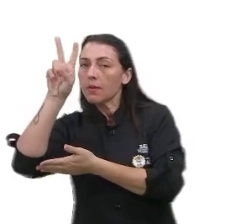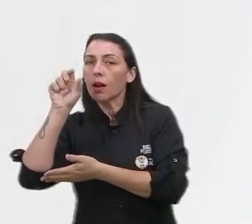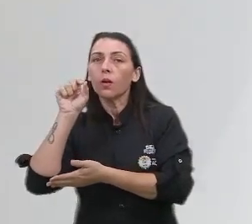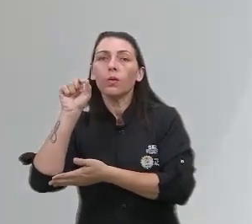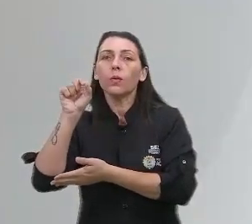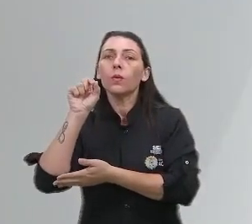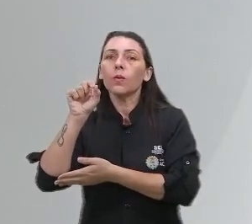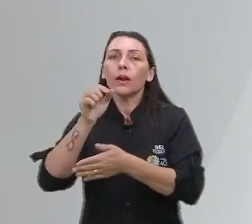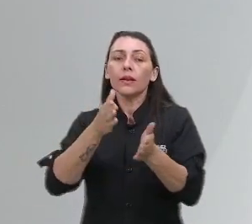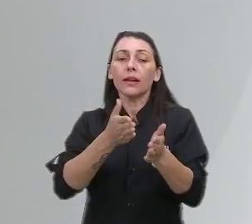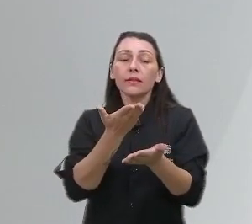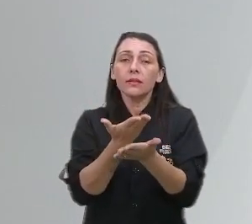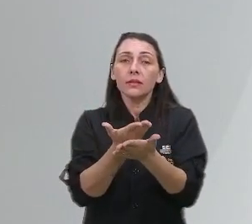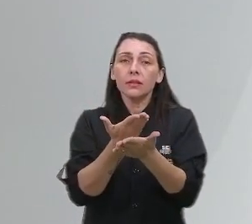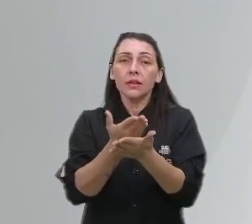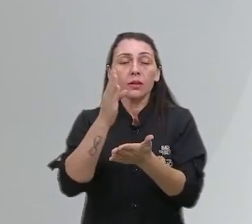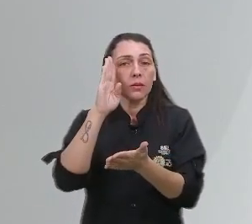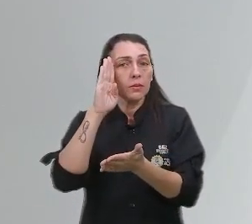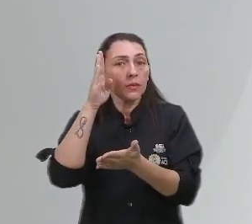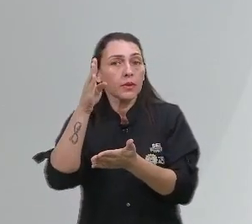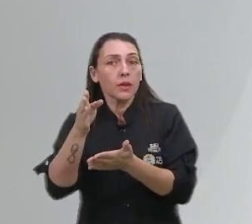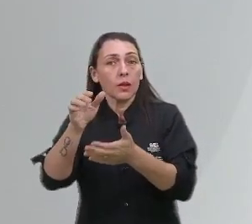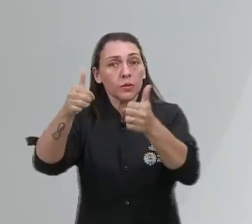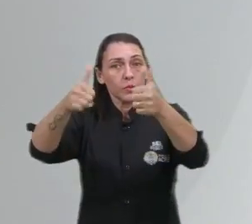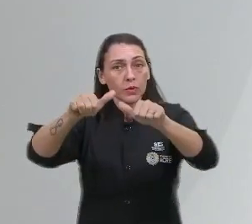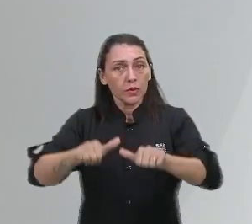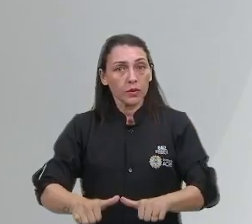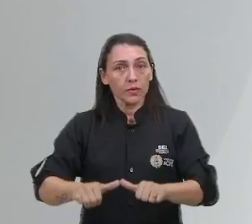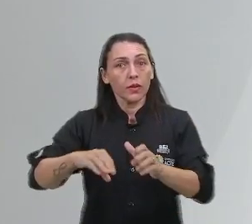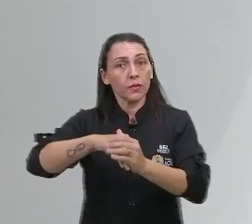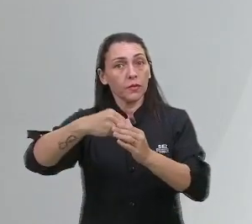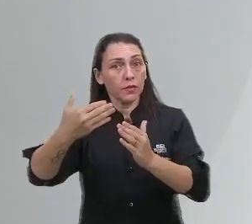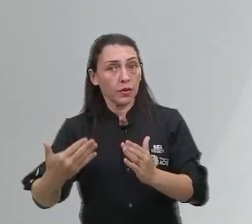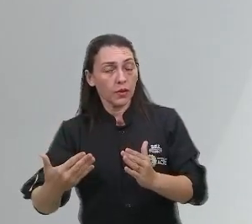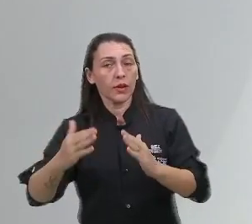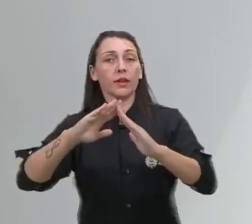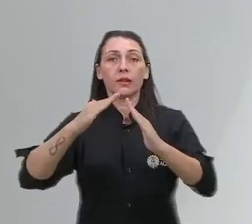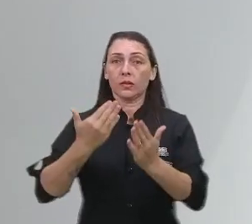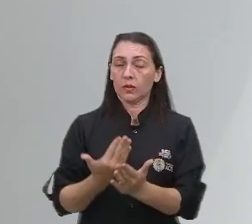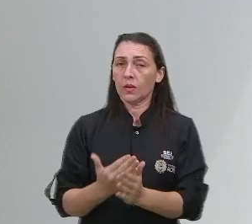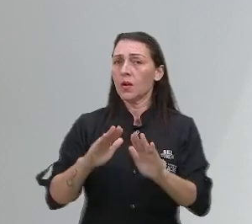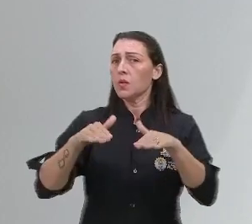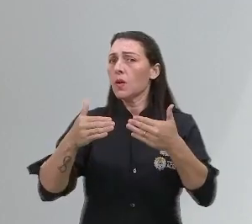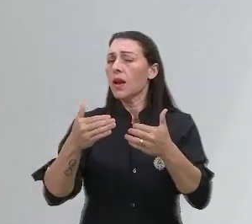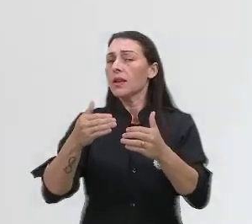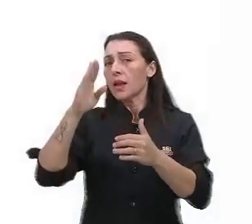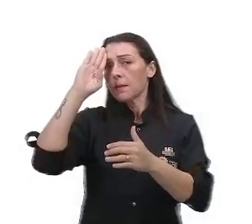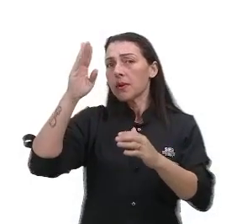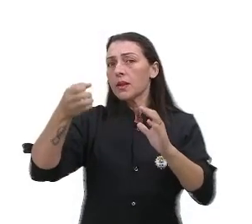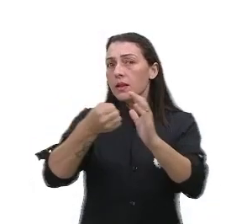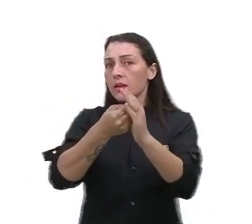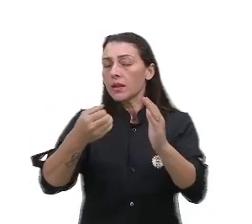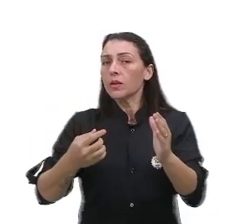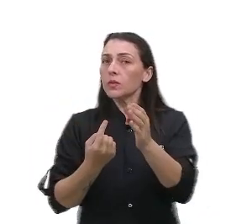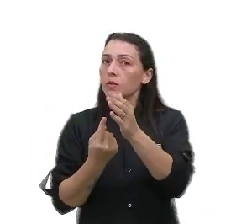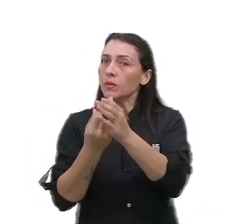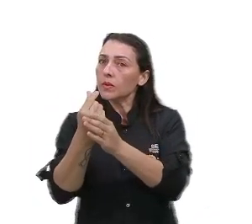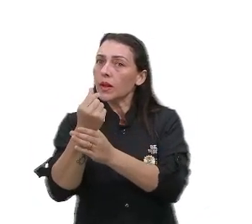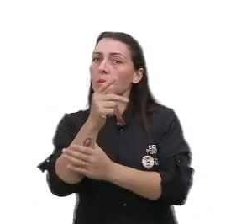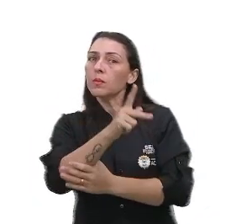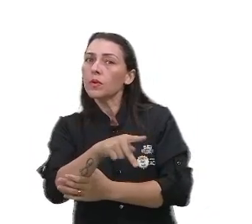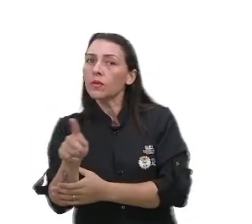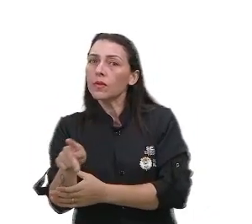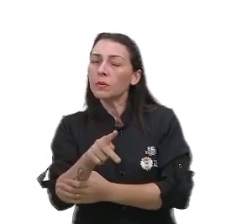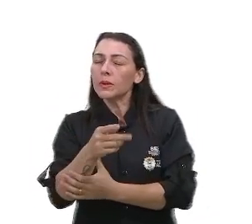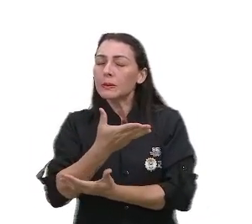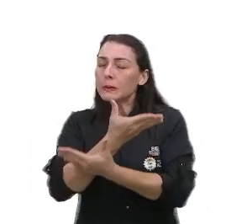principalmente aí durante as aulas e principalmente nas avaliações externas. Quais seriam aí as principais características do capitalismo, professora,